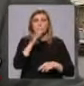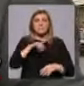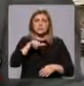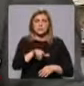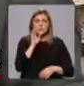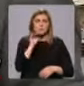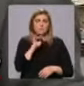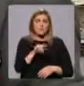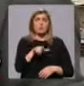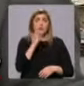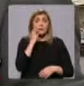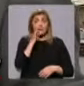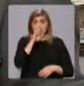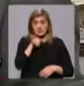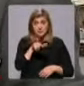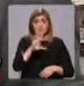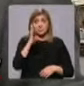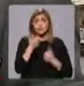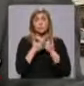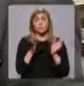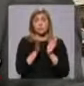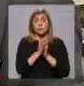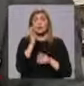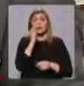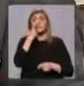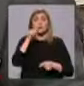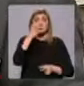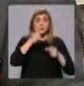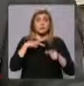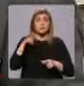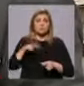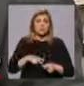angolana. E se isso acontecer, todos, angolanos e portugueses,